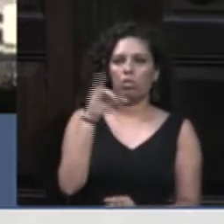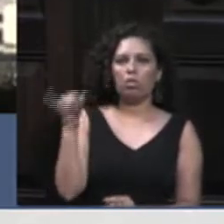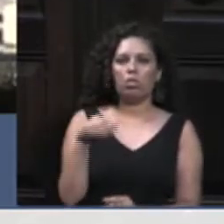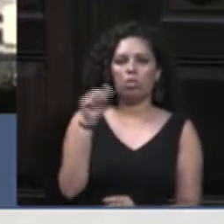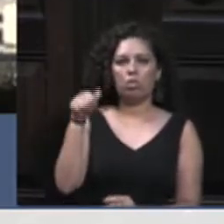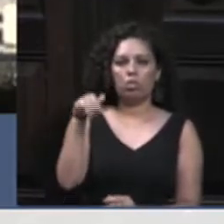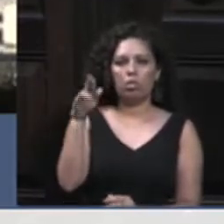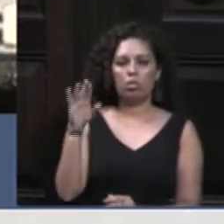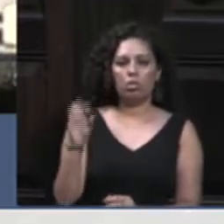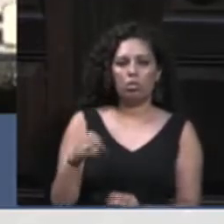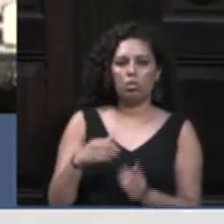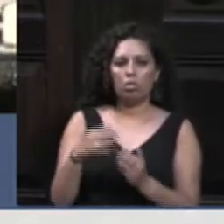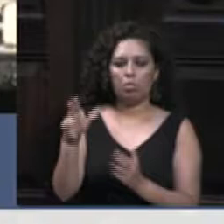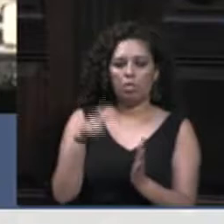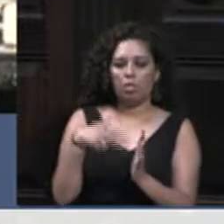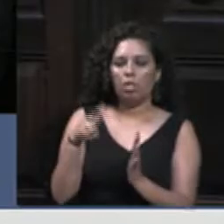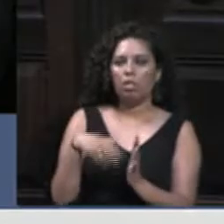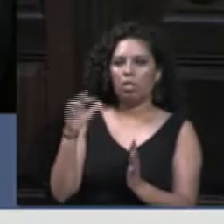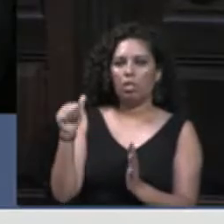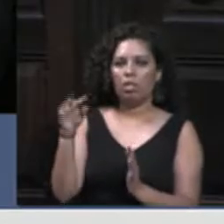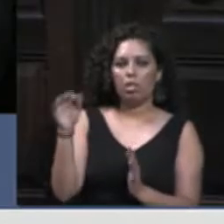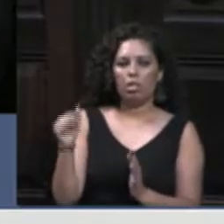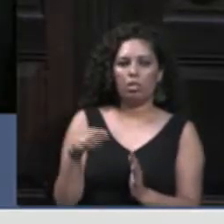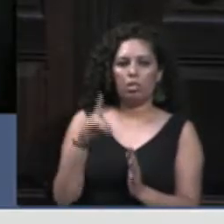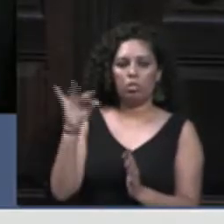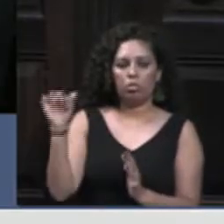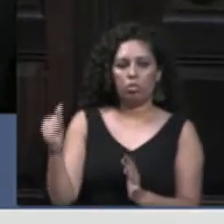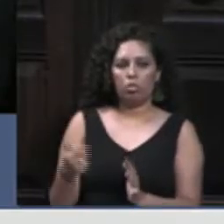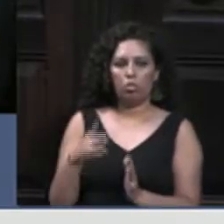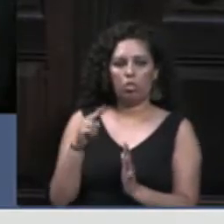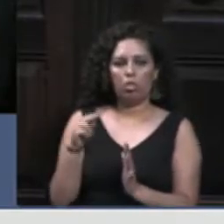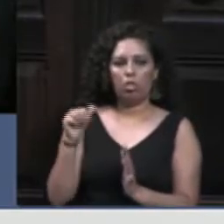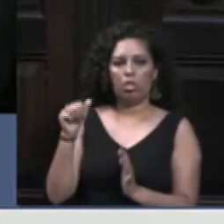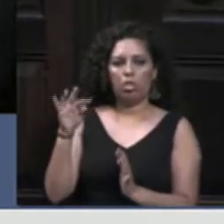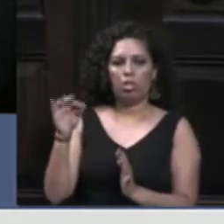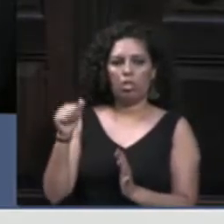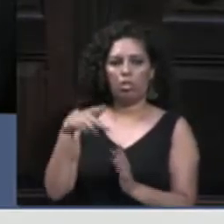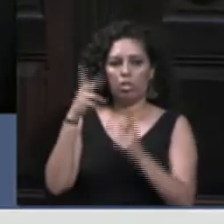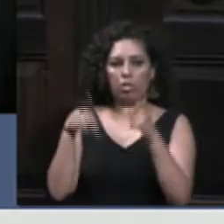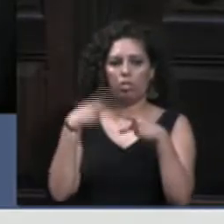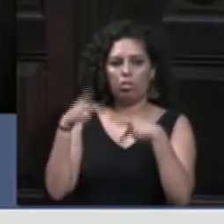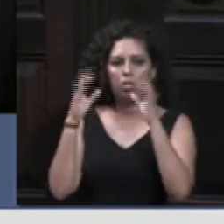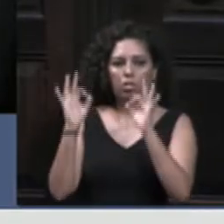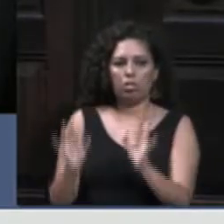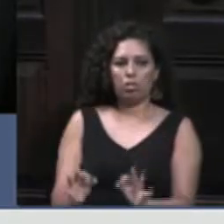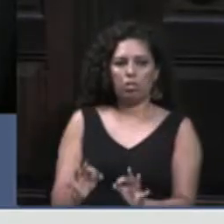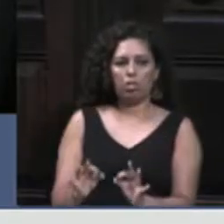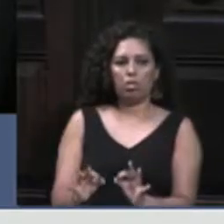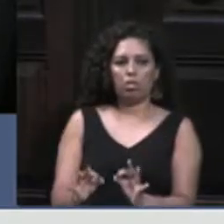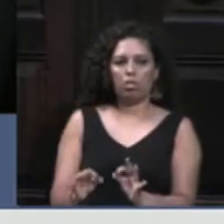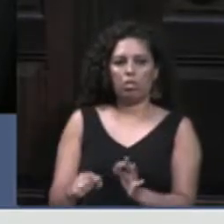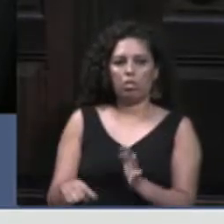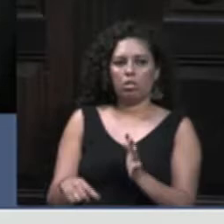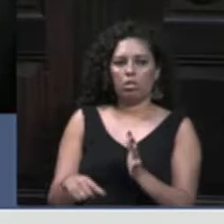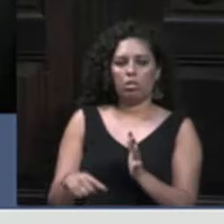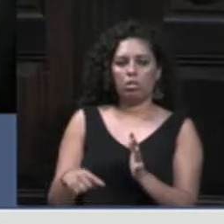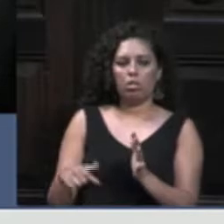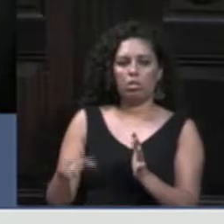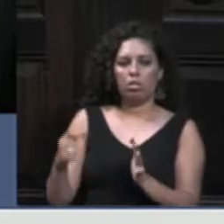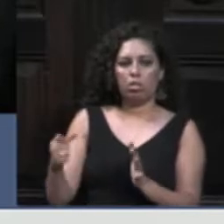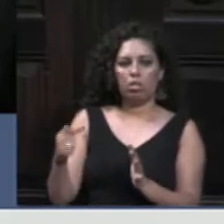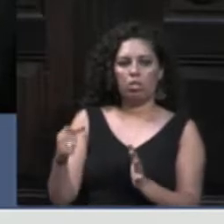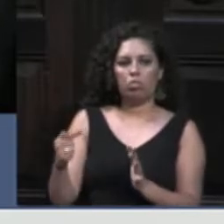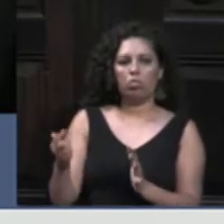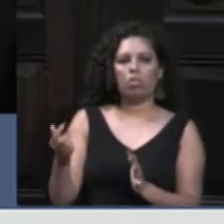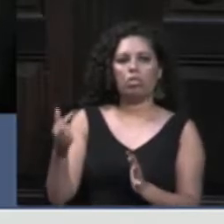ata da sessão anterior. Senhor presidente, a ata reflete com exatidão o ocorrido na 78ª sessão